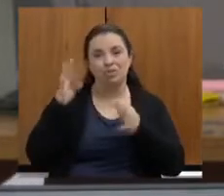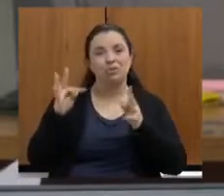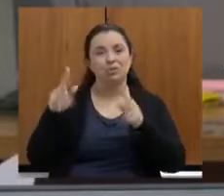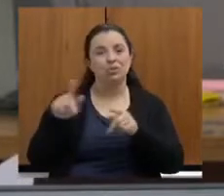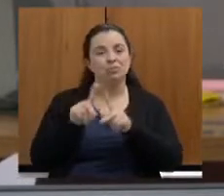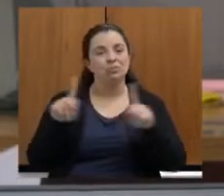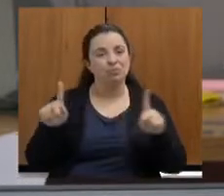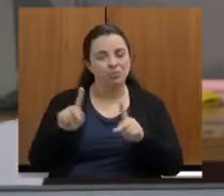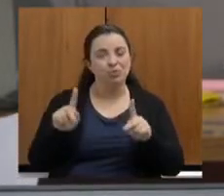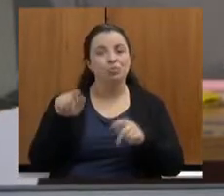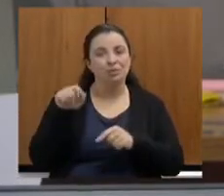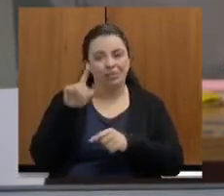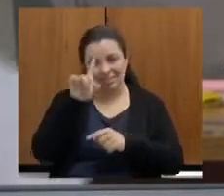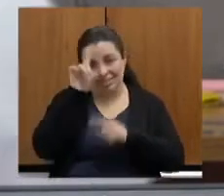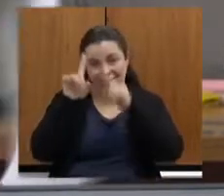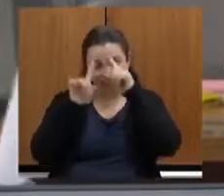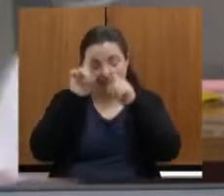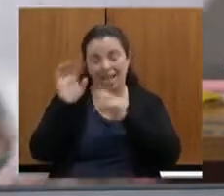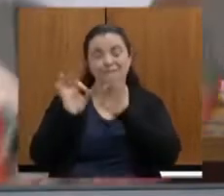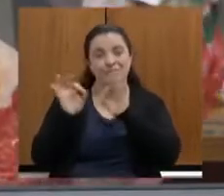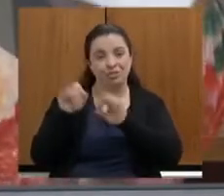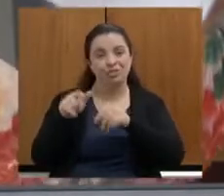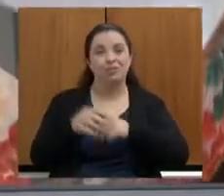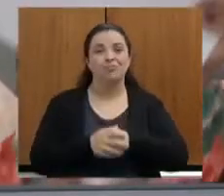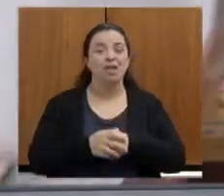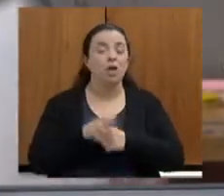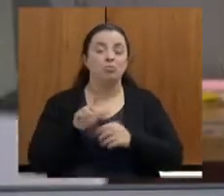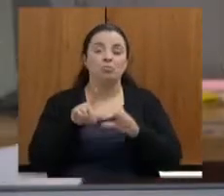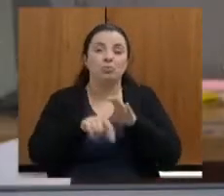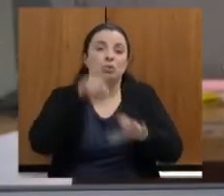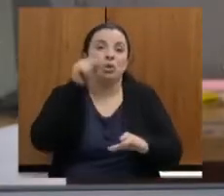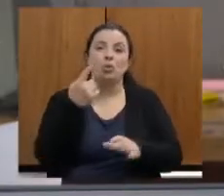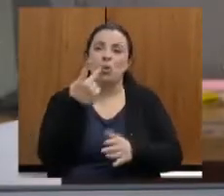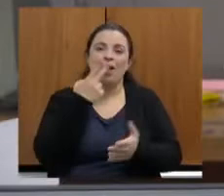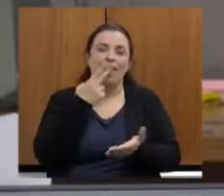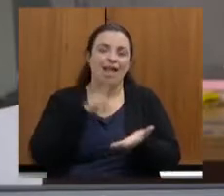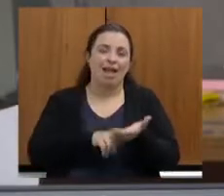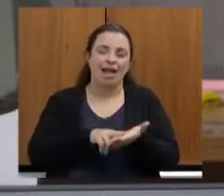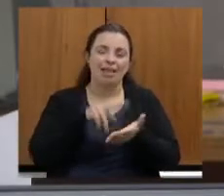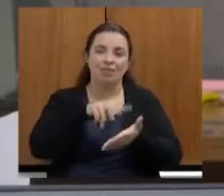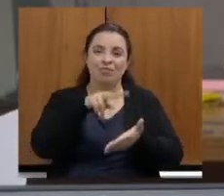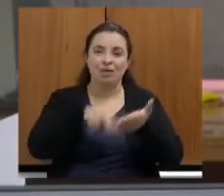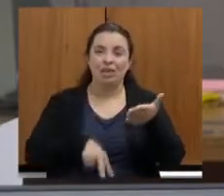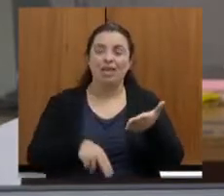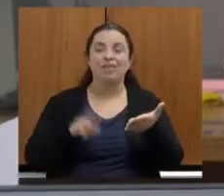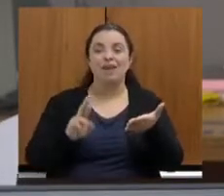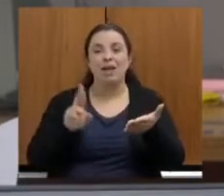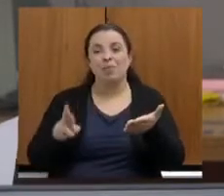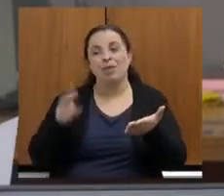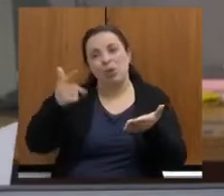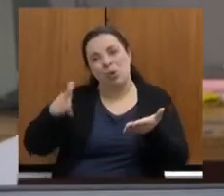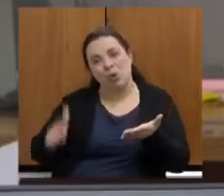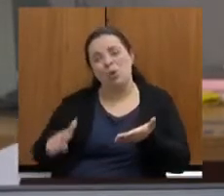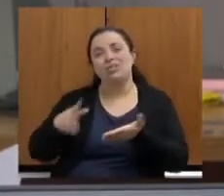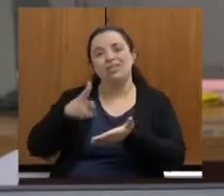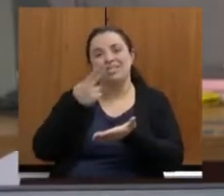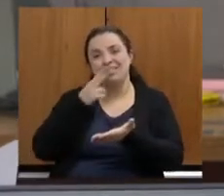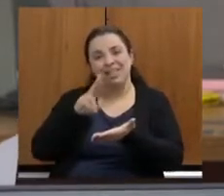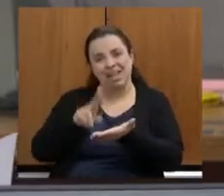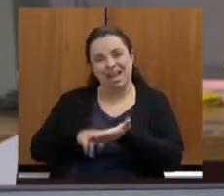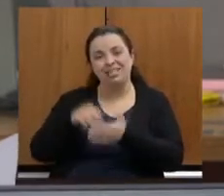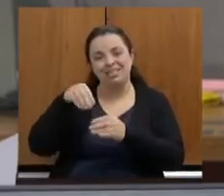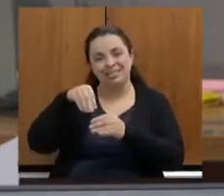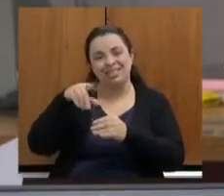iniciativa eu vou ler uma carta sorteei essa carta aqui para representar todas as outras que estão dentro